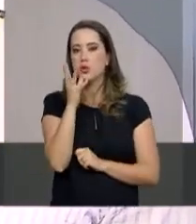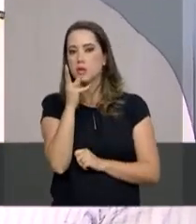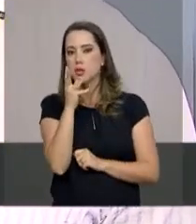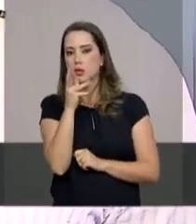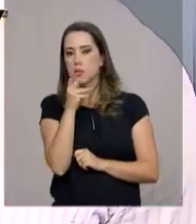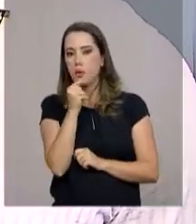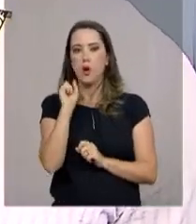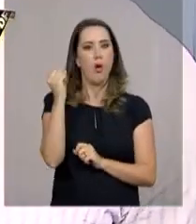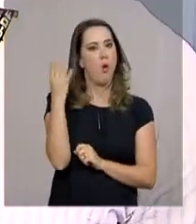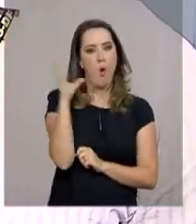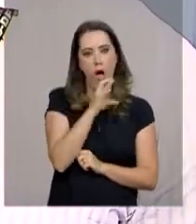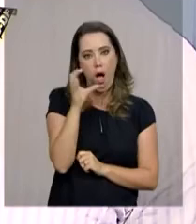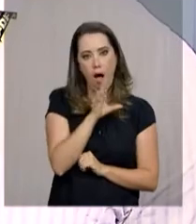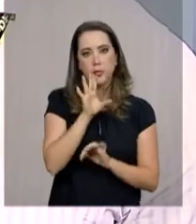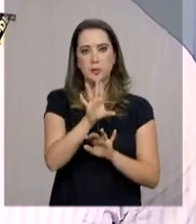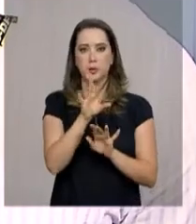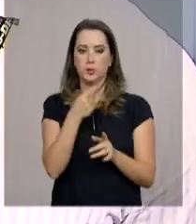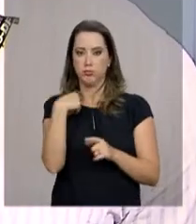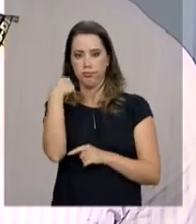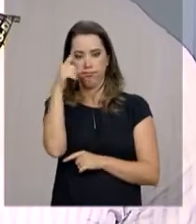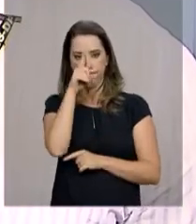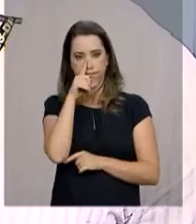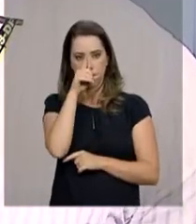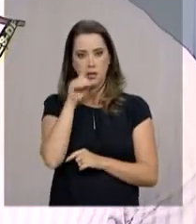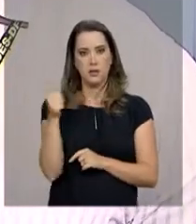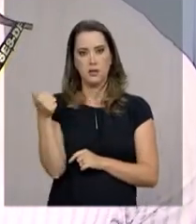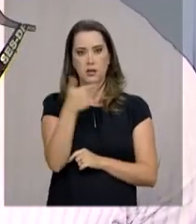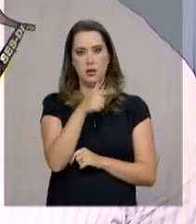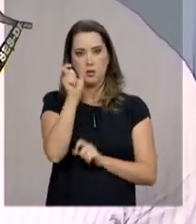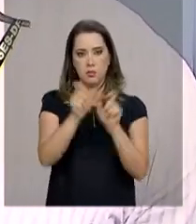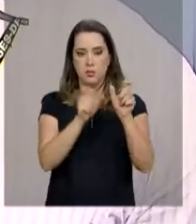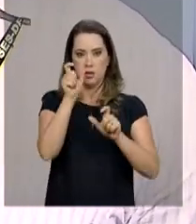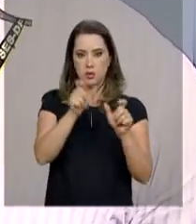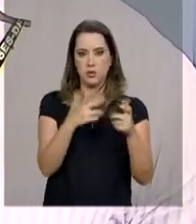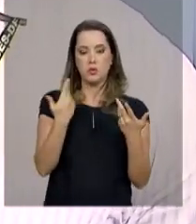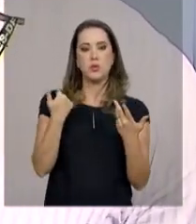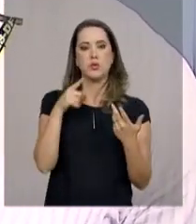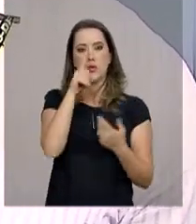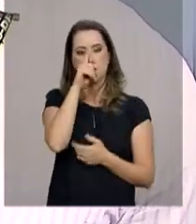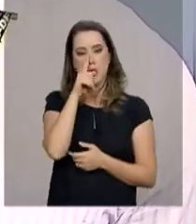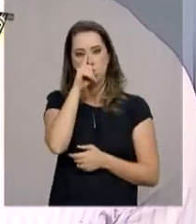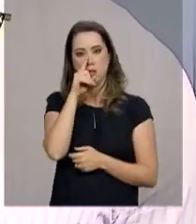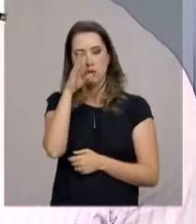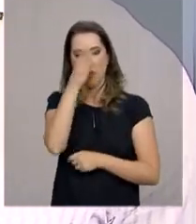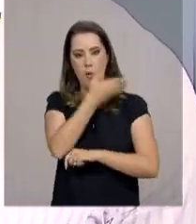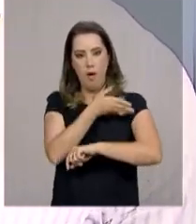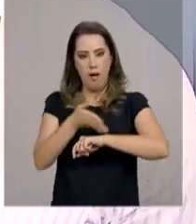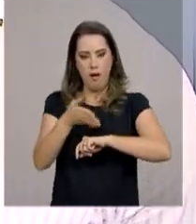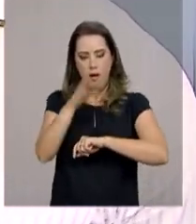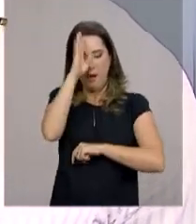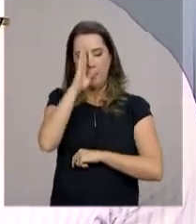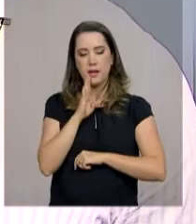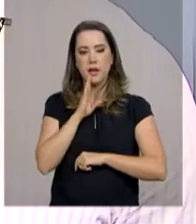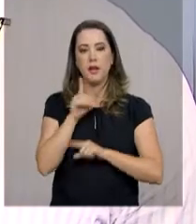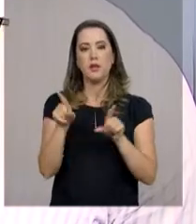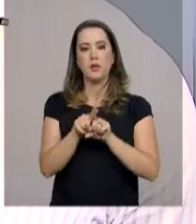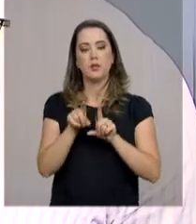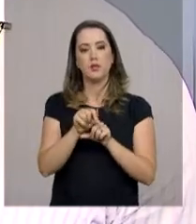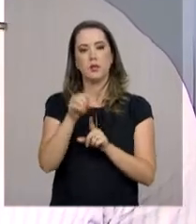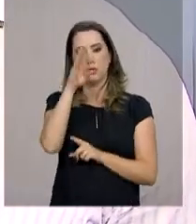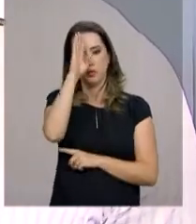mais demorado e aqui eu tenho 12 leitos de retaguarda para classificações a dia que isso amarela e eu também tenho uma sala de emergência